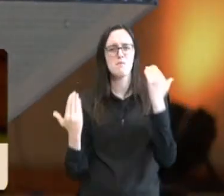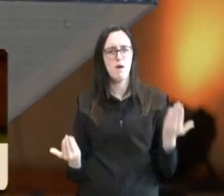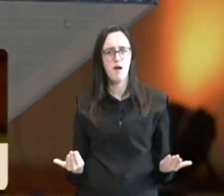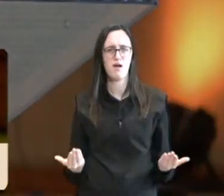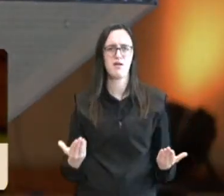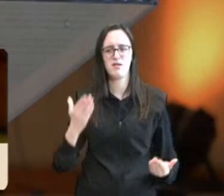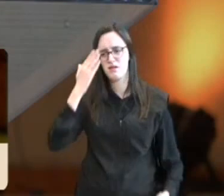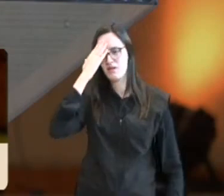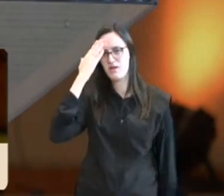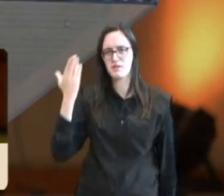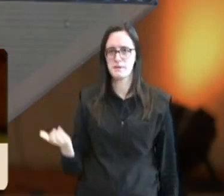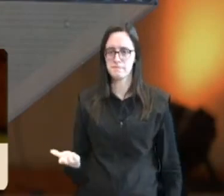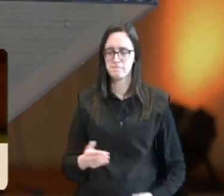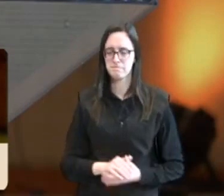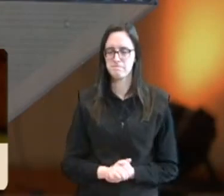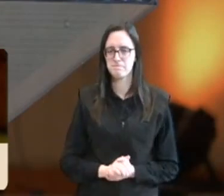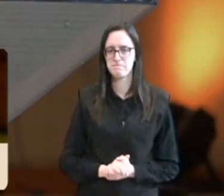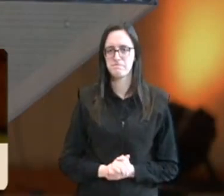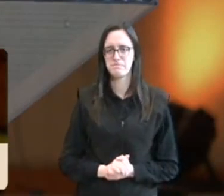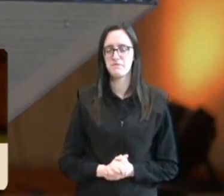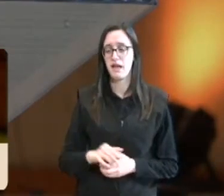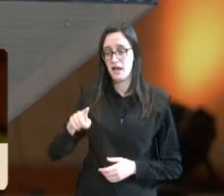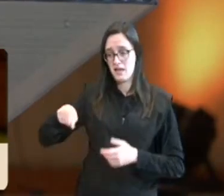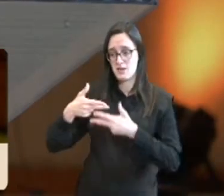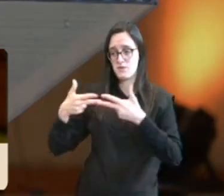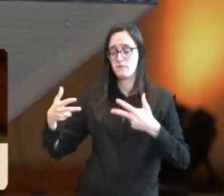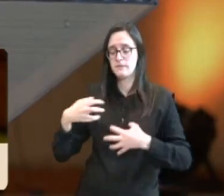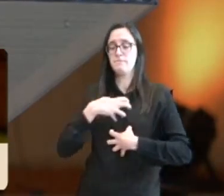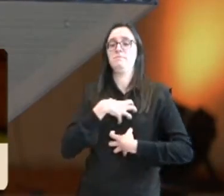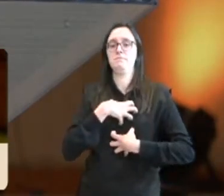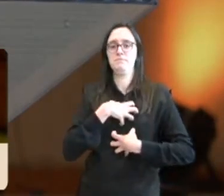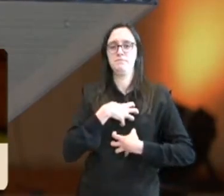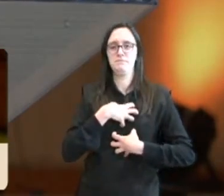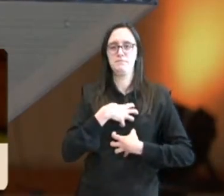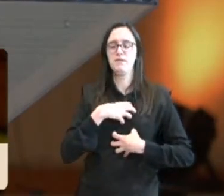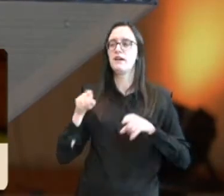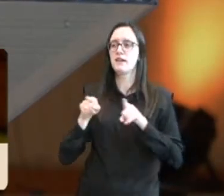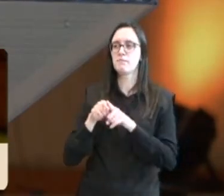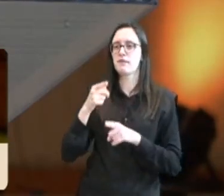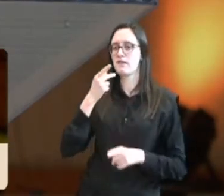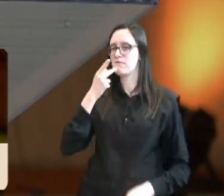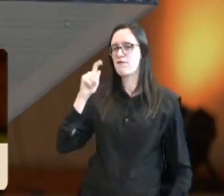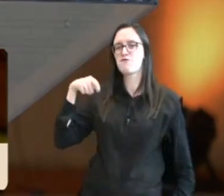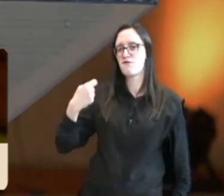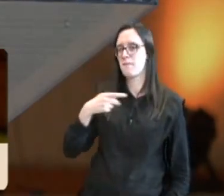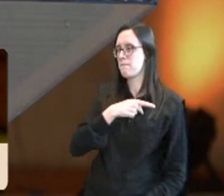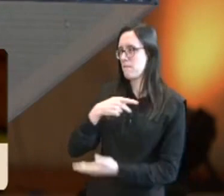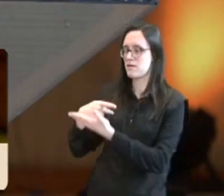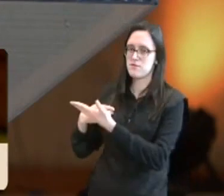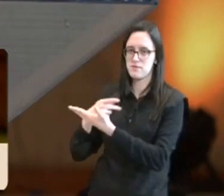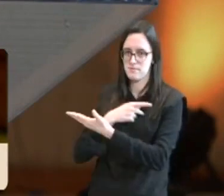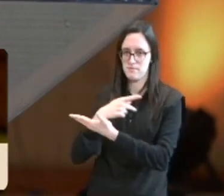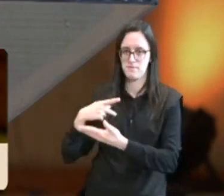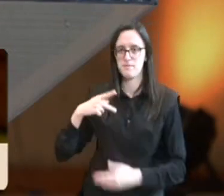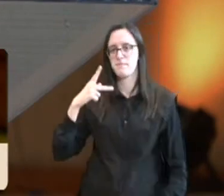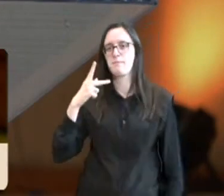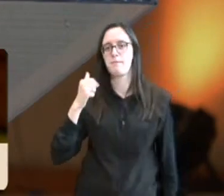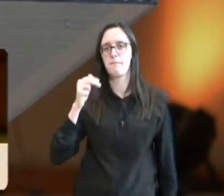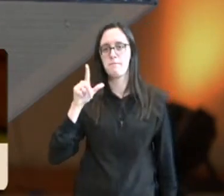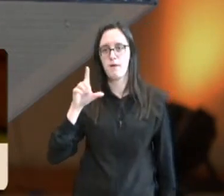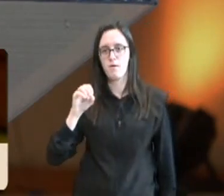Vai mexendo com a gente. E nesse tempo, falei do pastor Paulo Davi, que tem estado à frente aí do Ombro Amigo,